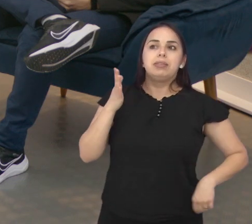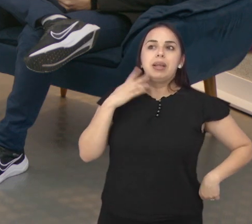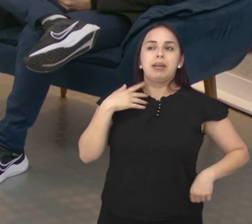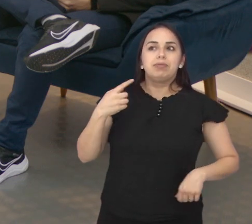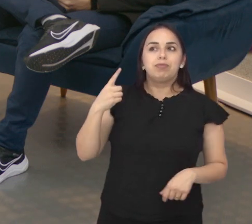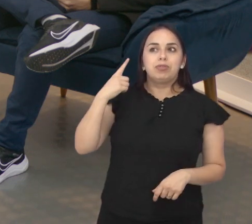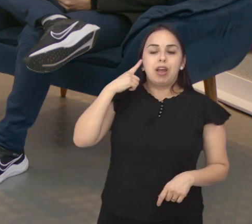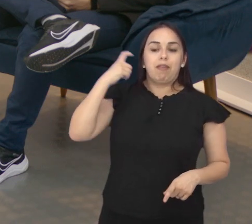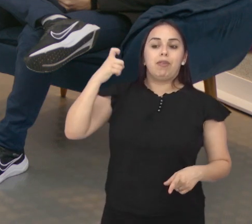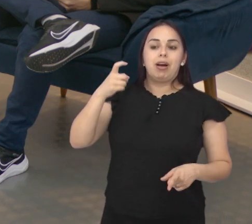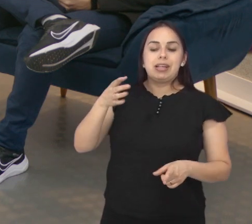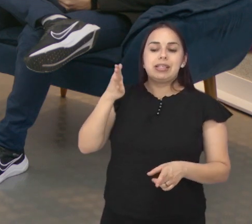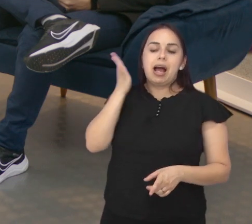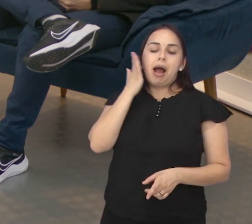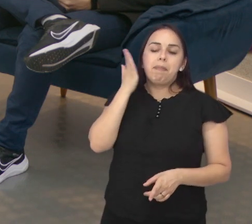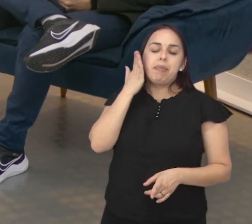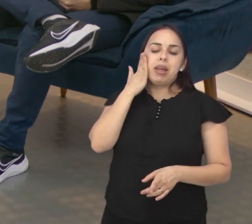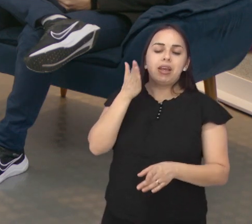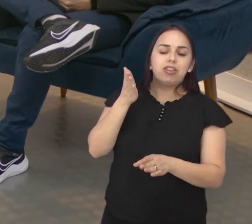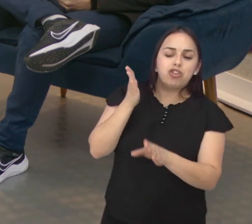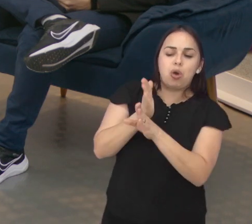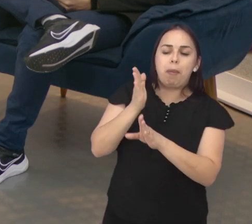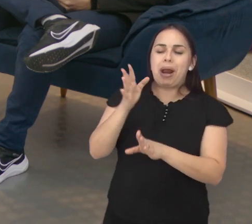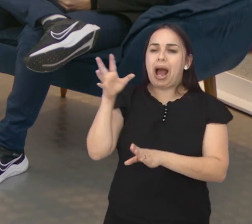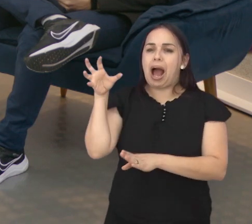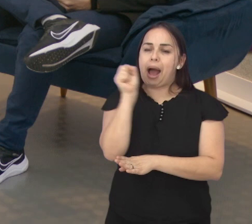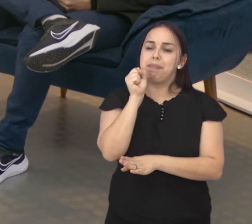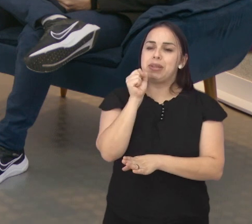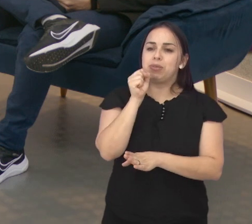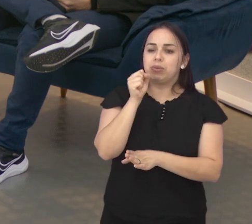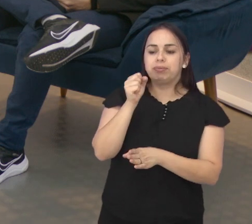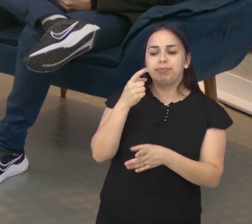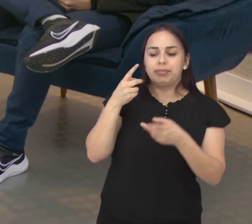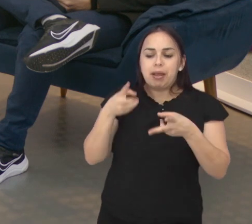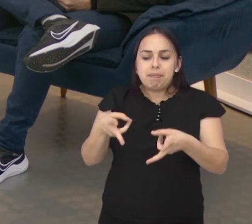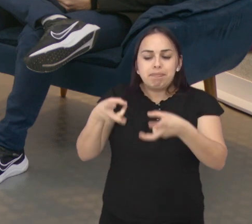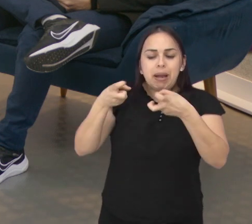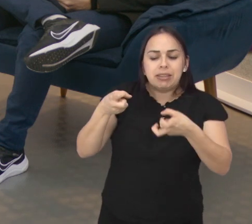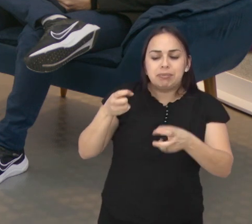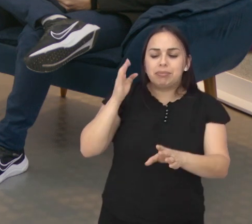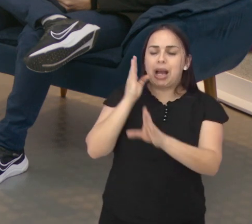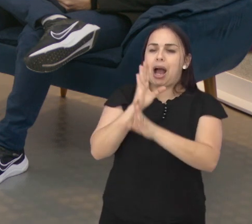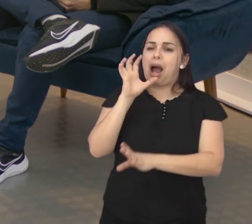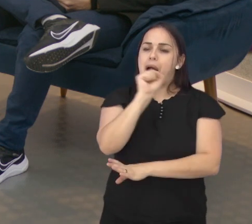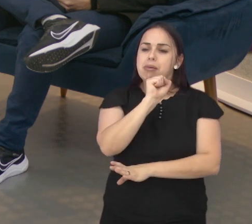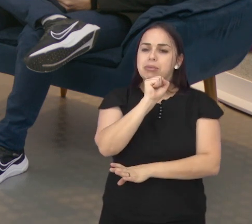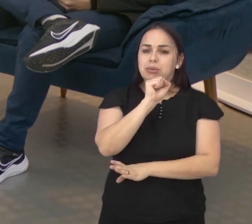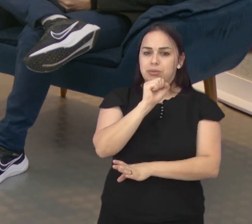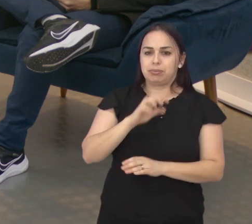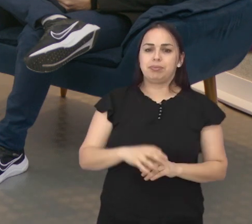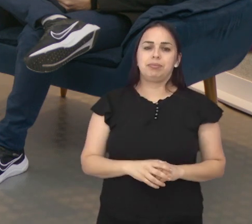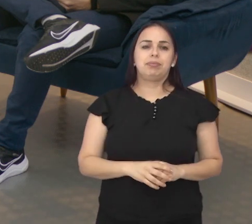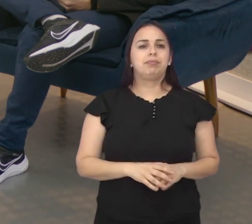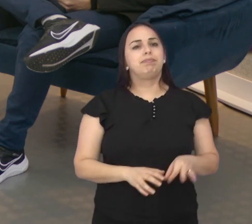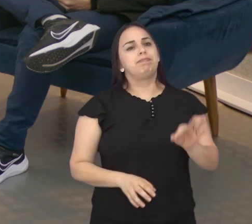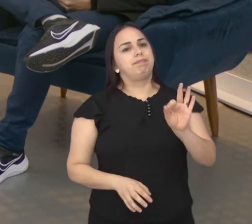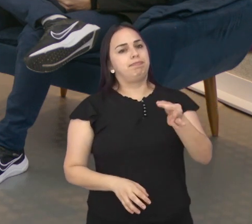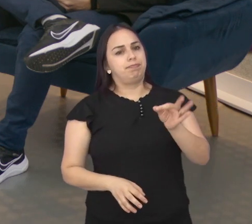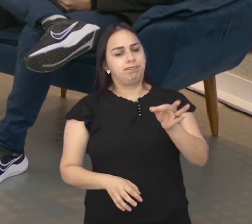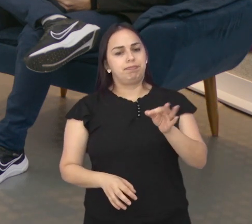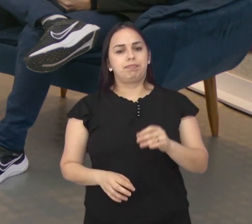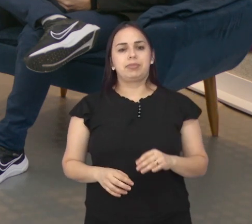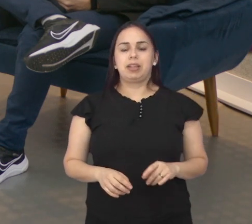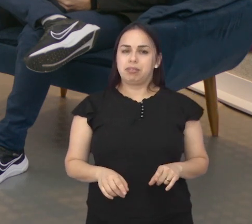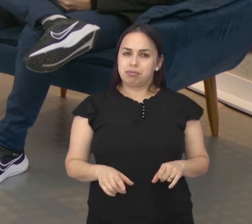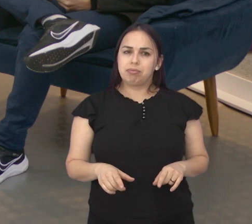escutar já sabe da onde vem aquele ruidinho ou aquele barulho, aquela fumaça. Exatamente.